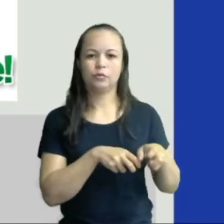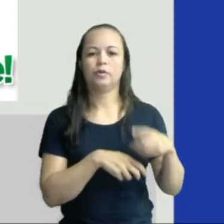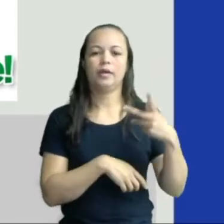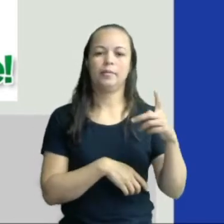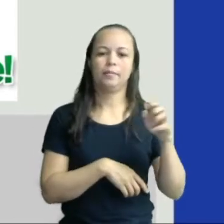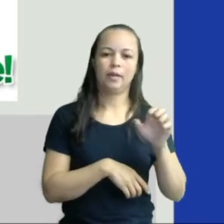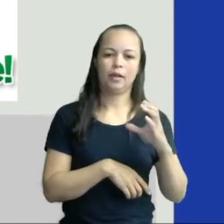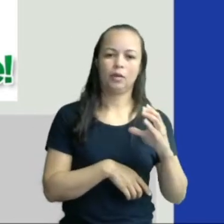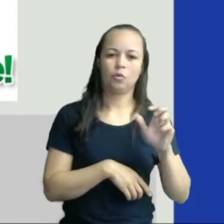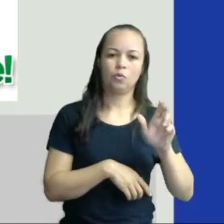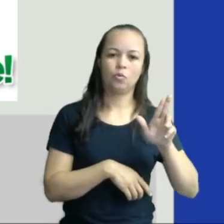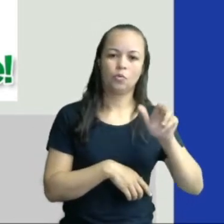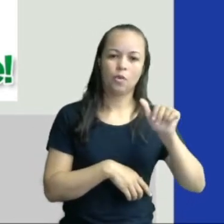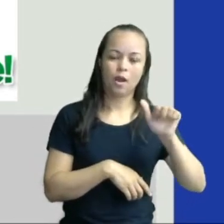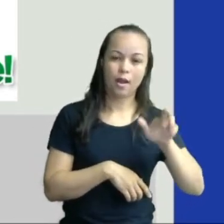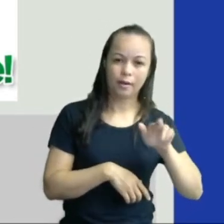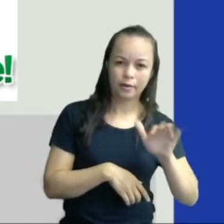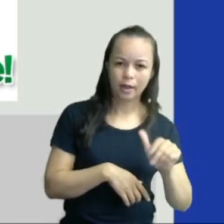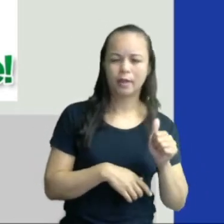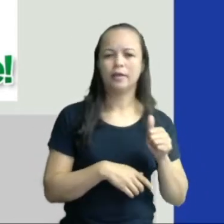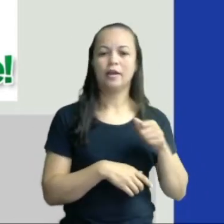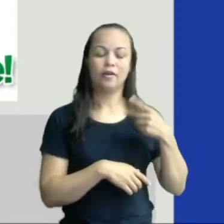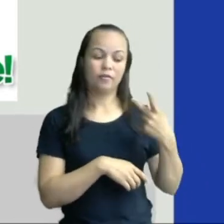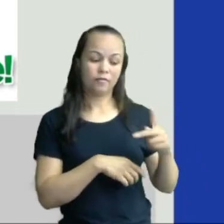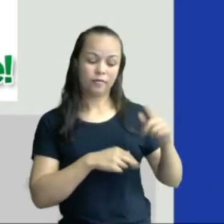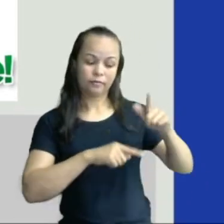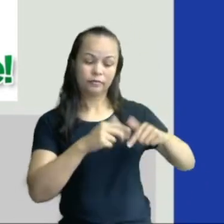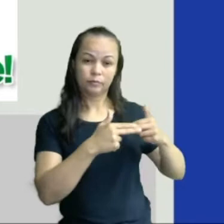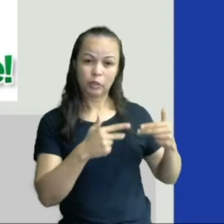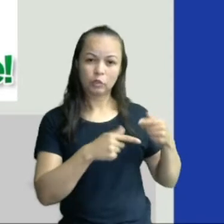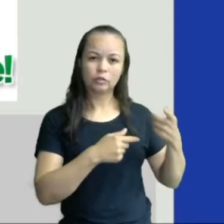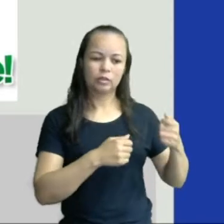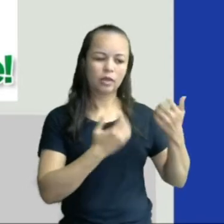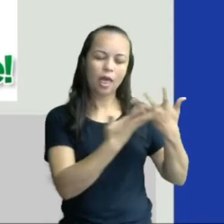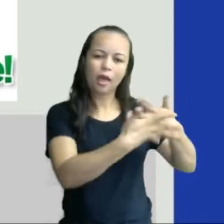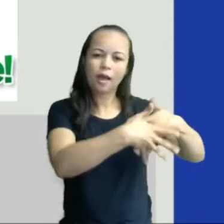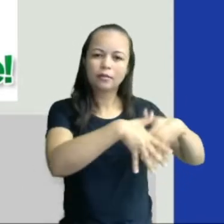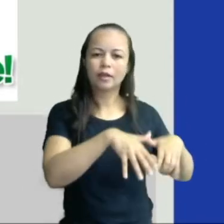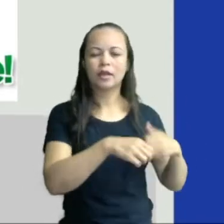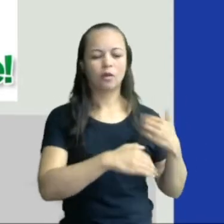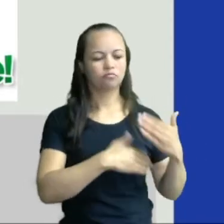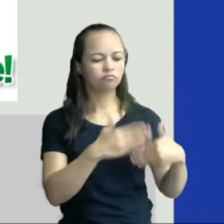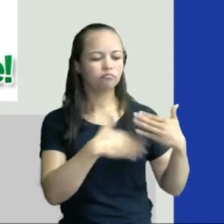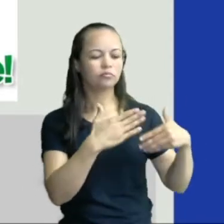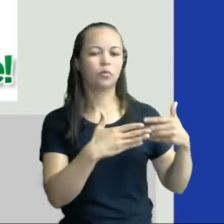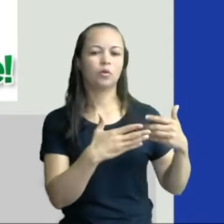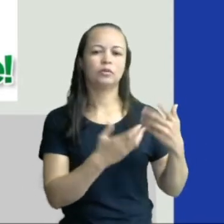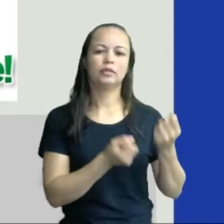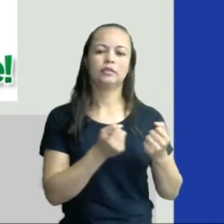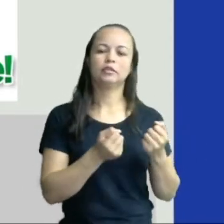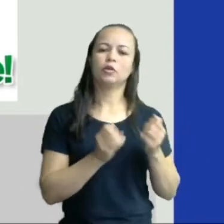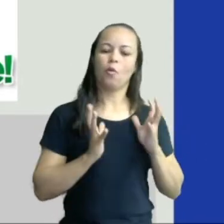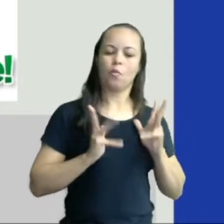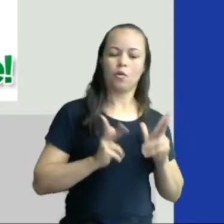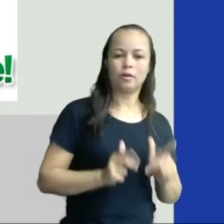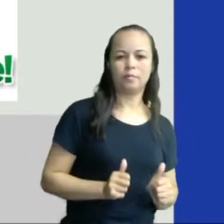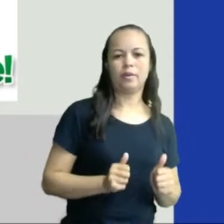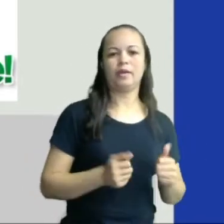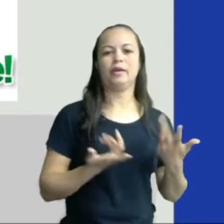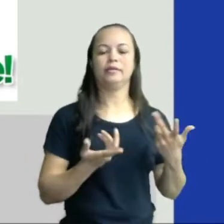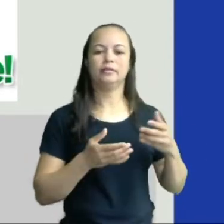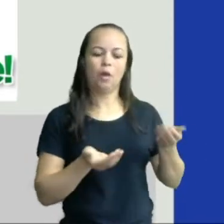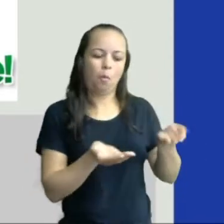produtos são consumidos em seu estado natural ou após passarem por algum processo de beneficiamento, como limpeza,